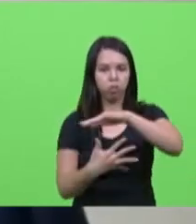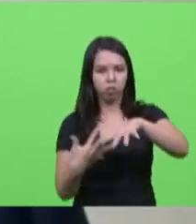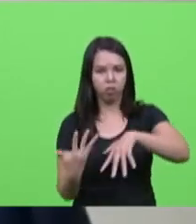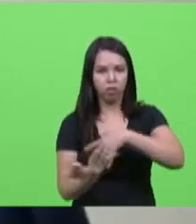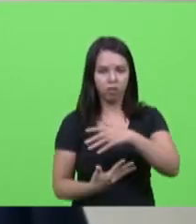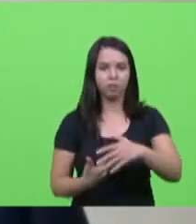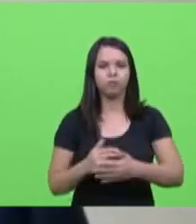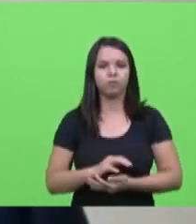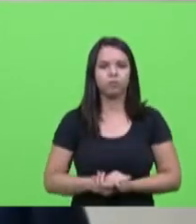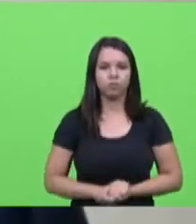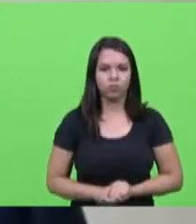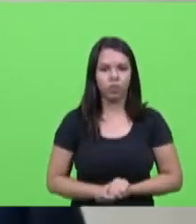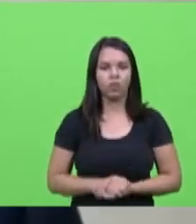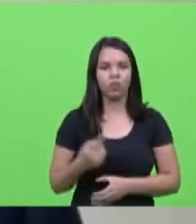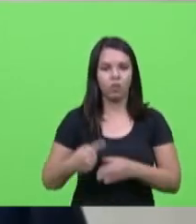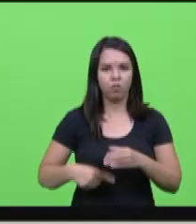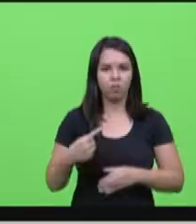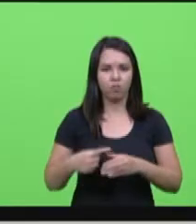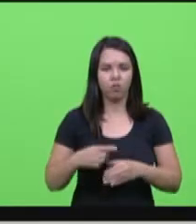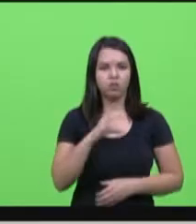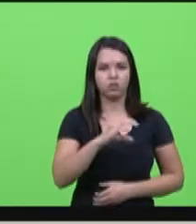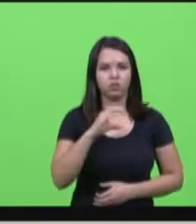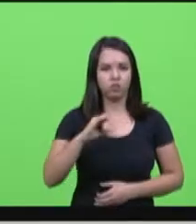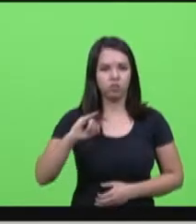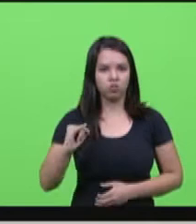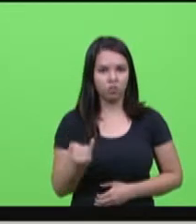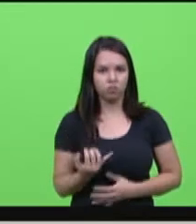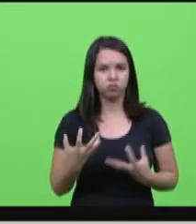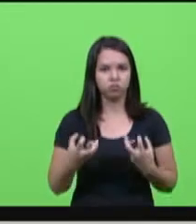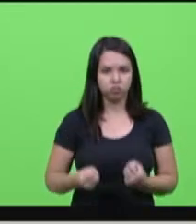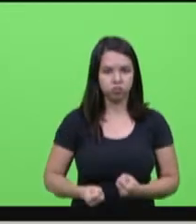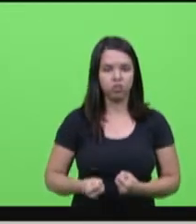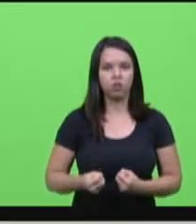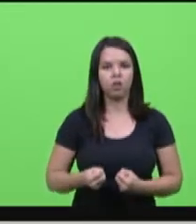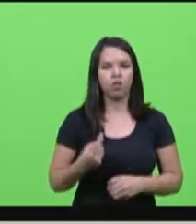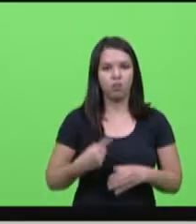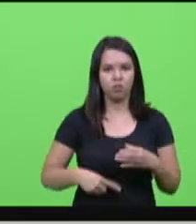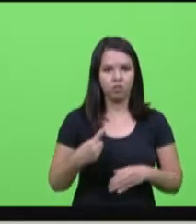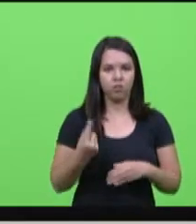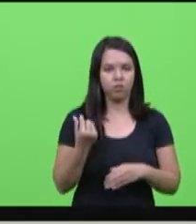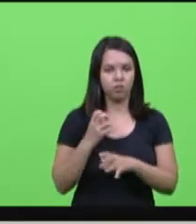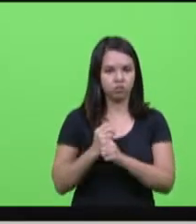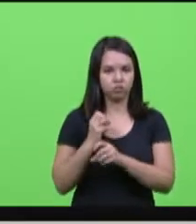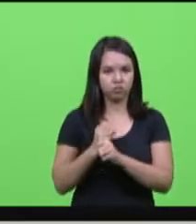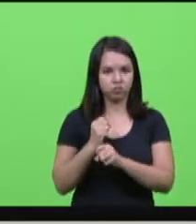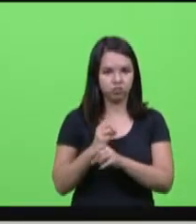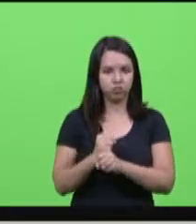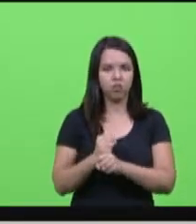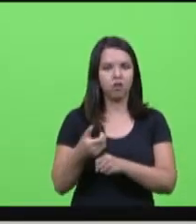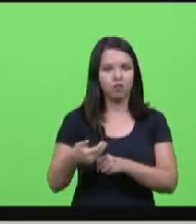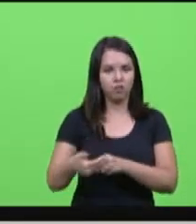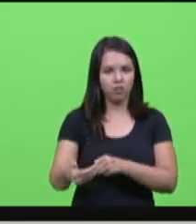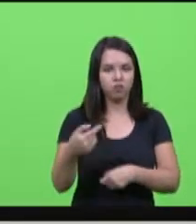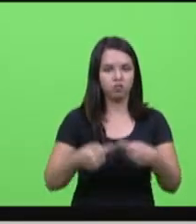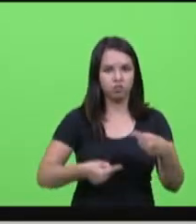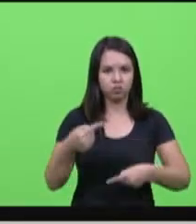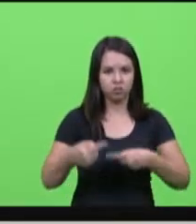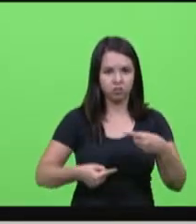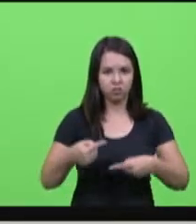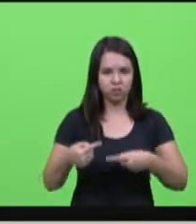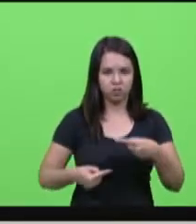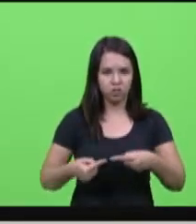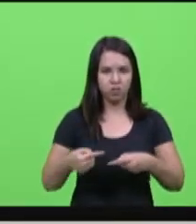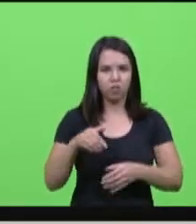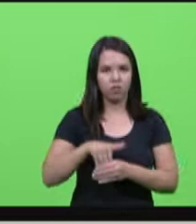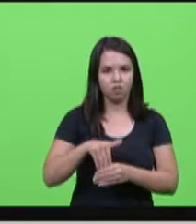Pareceres favoráveis da CCJ e da Comissão de Finanças. A matéria vai à discussão e votação na forma da